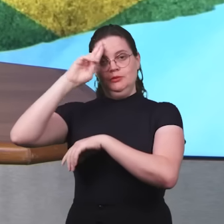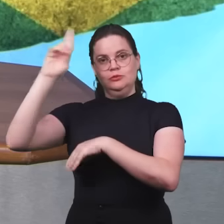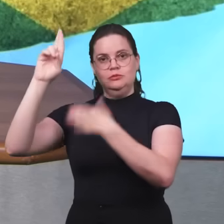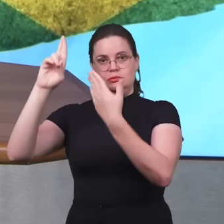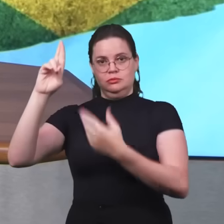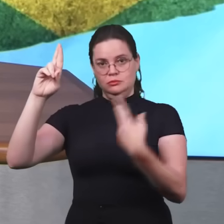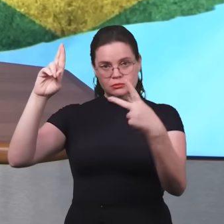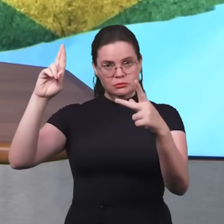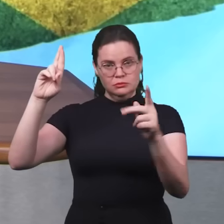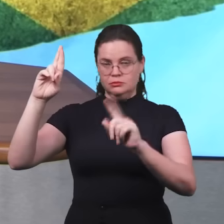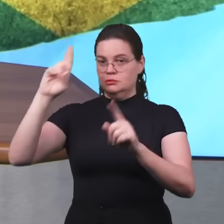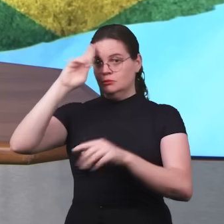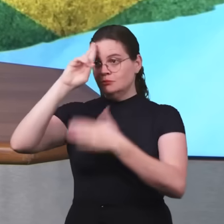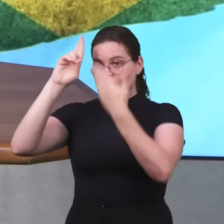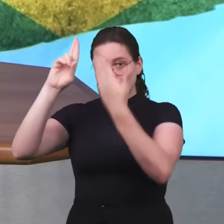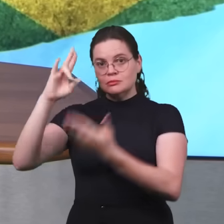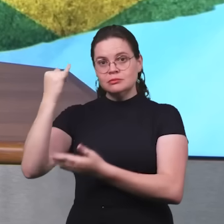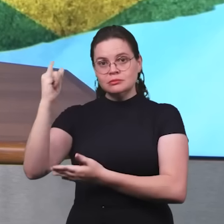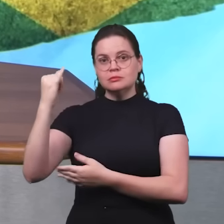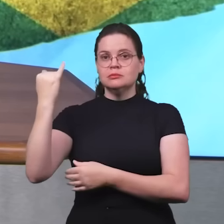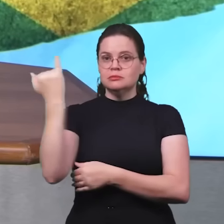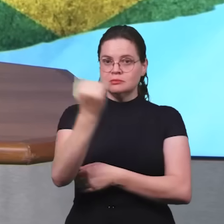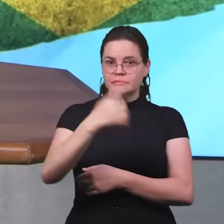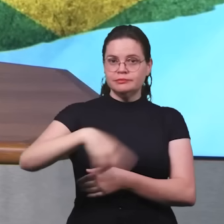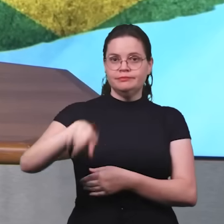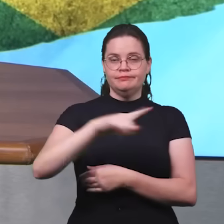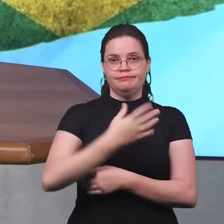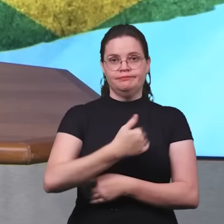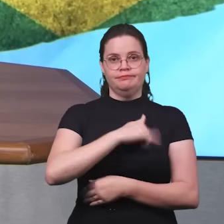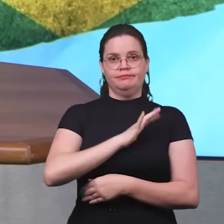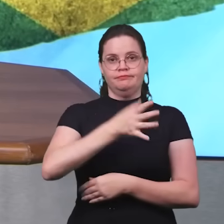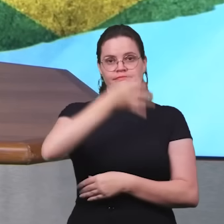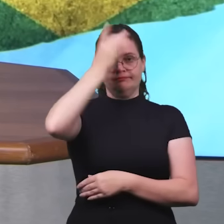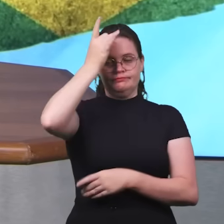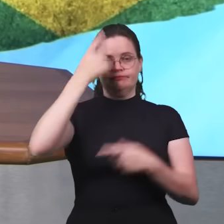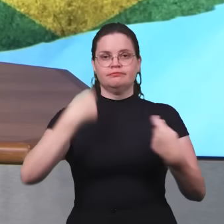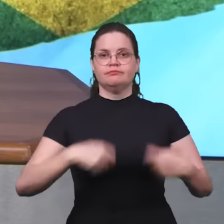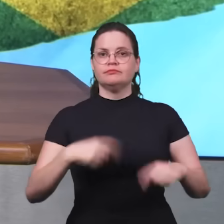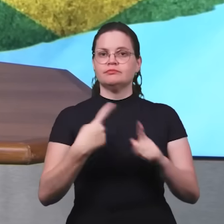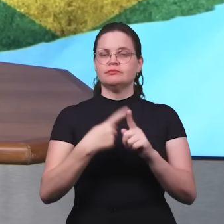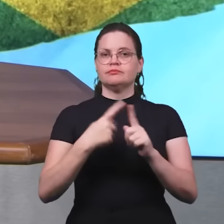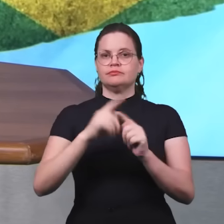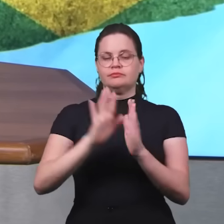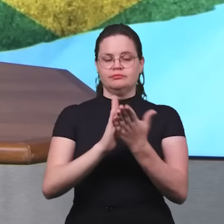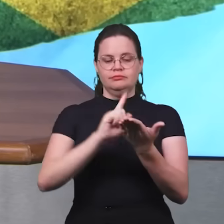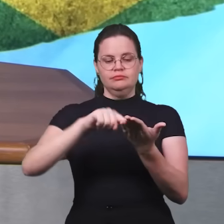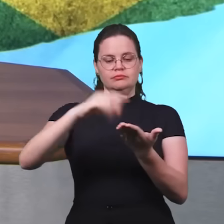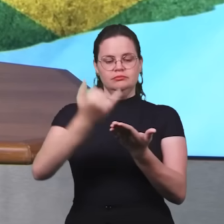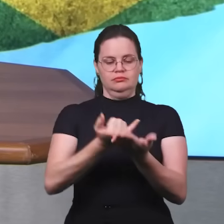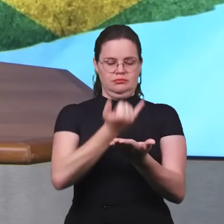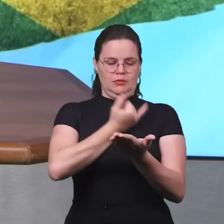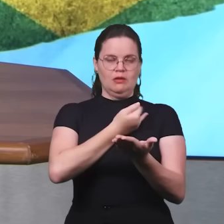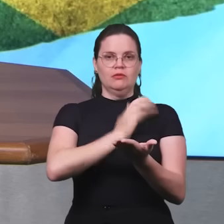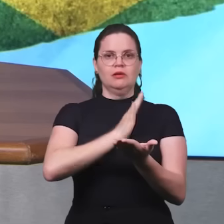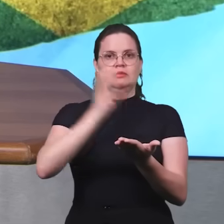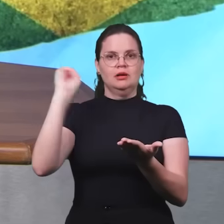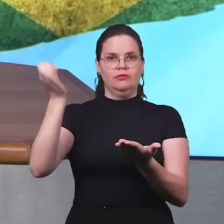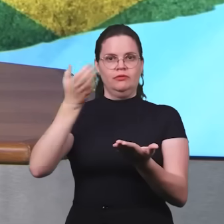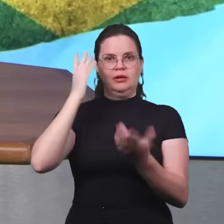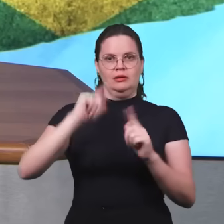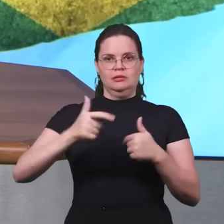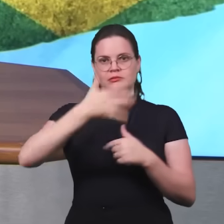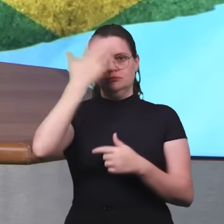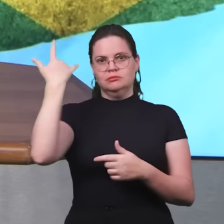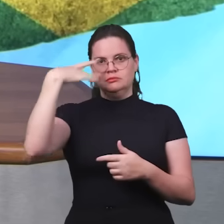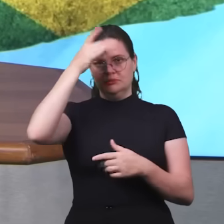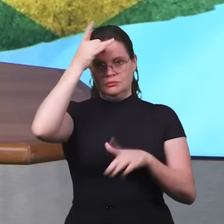esta palavra que deve ser semeada nos nossos corações. Palavra que produz vida, vida eterna. É a própria